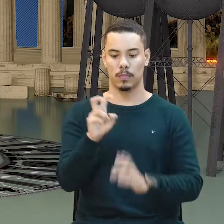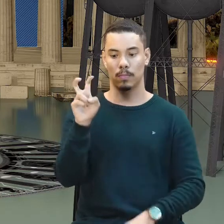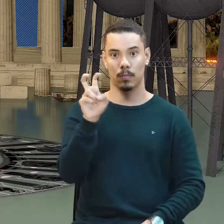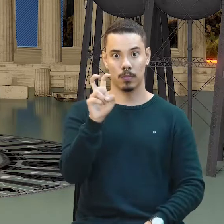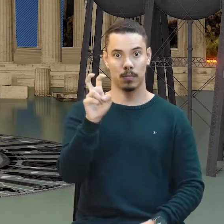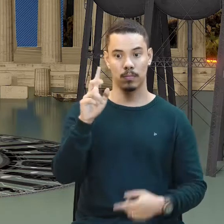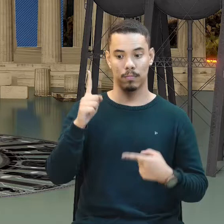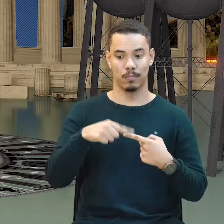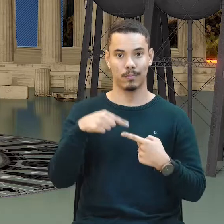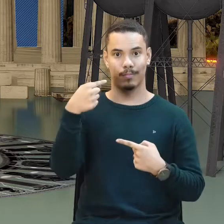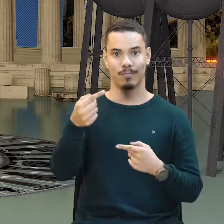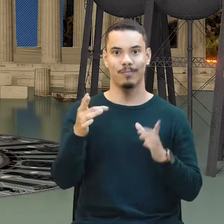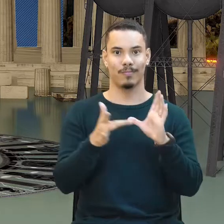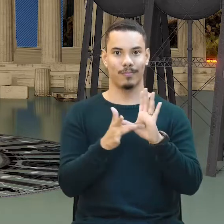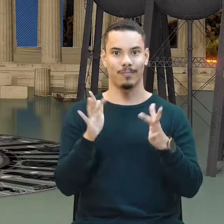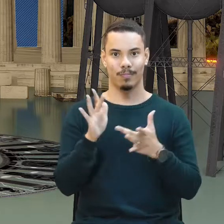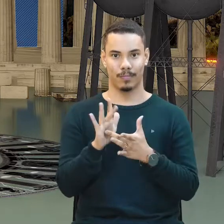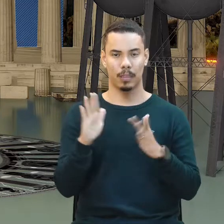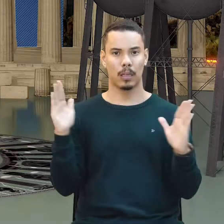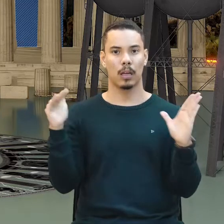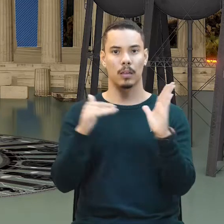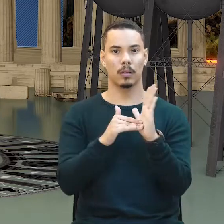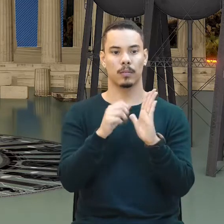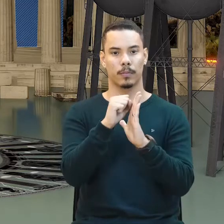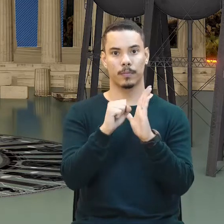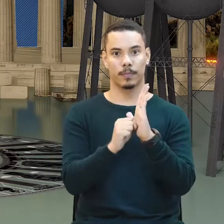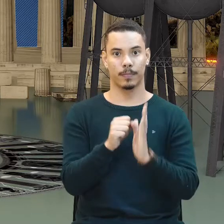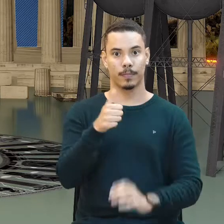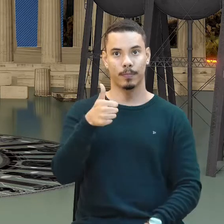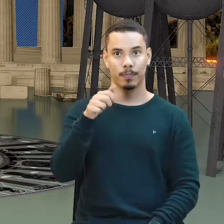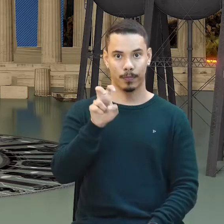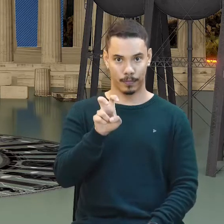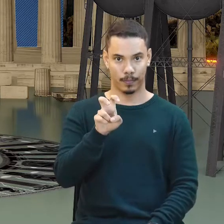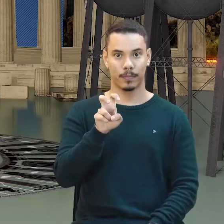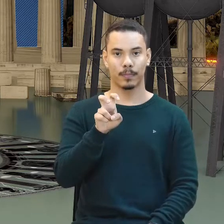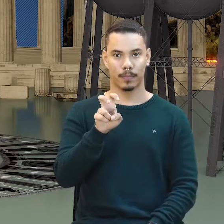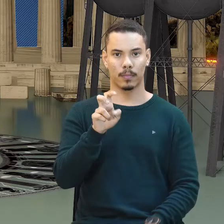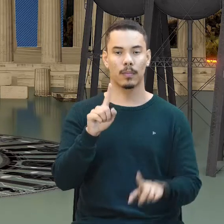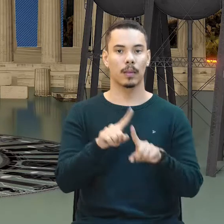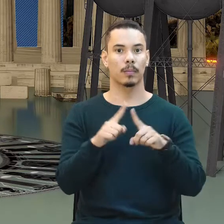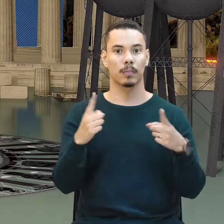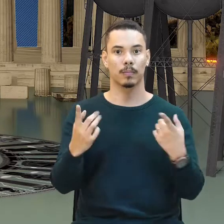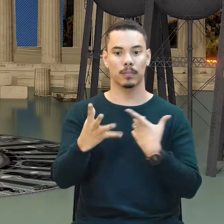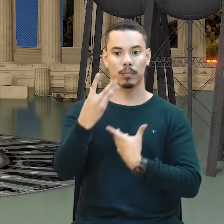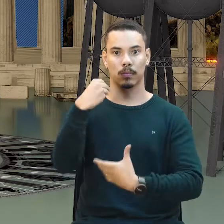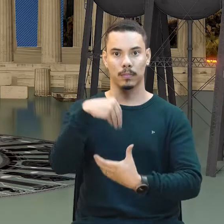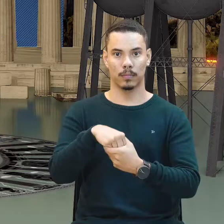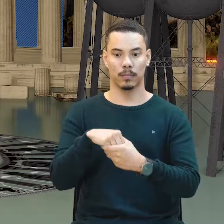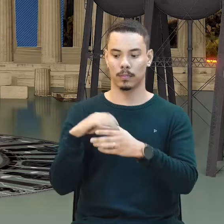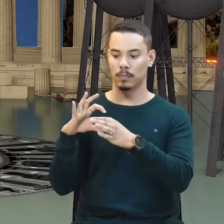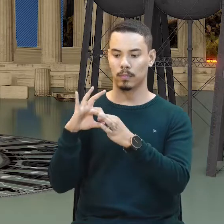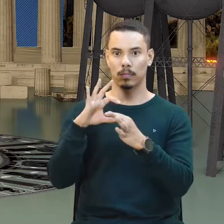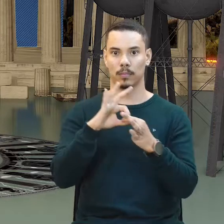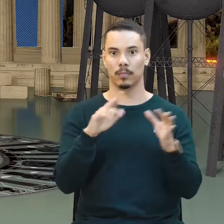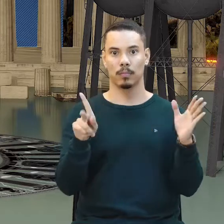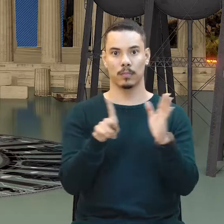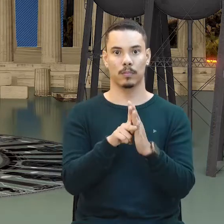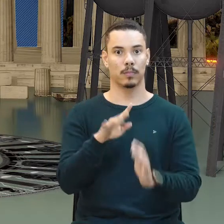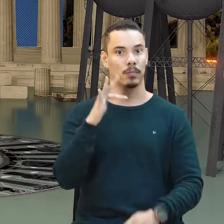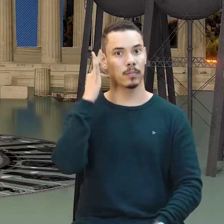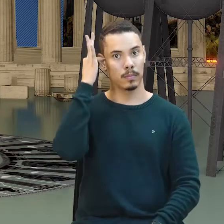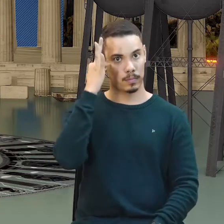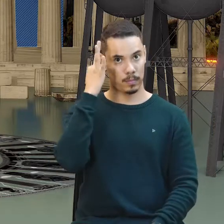depois de Cristo e vai até o século XV. Só que dentro do contexto filosófico, que é isso que nós